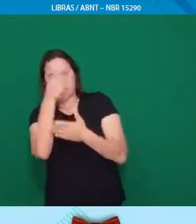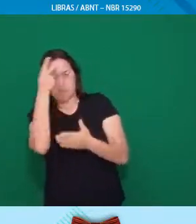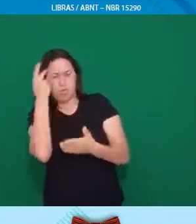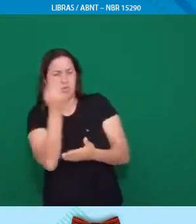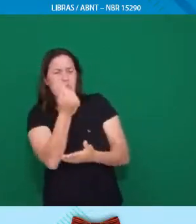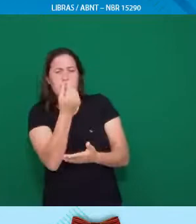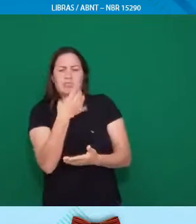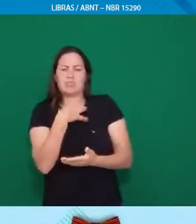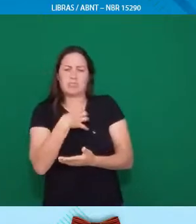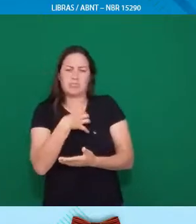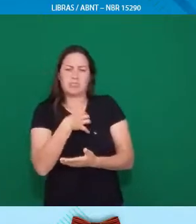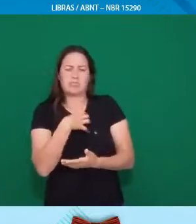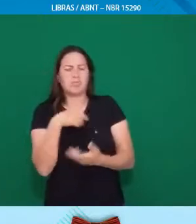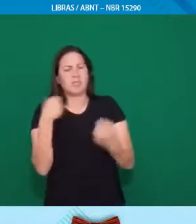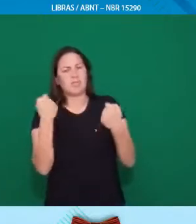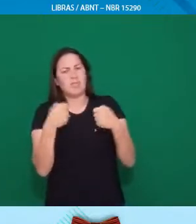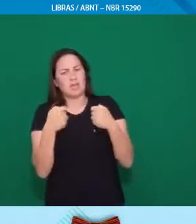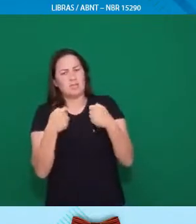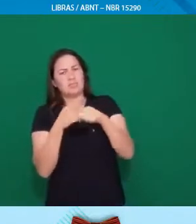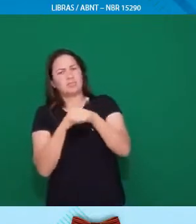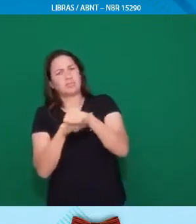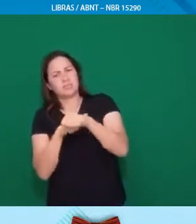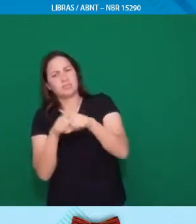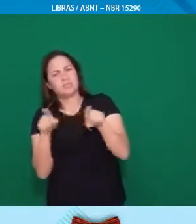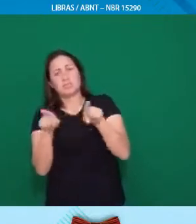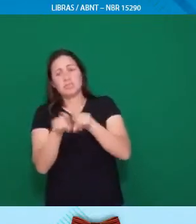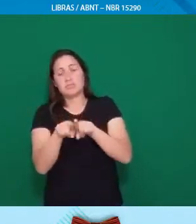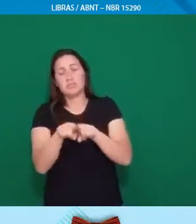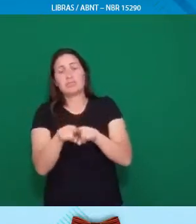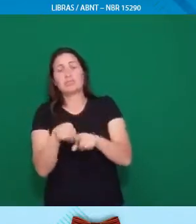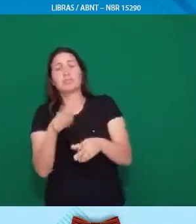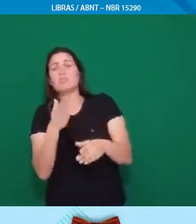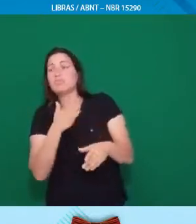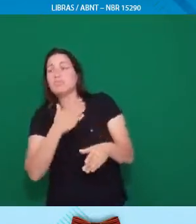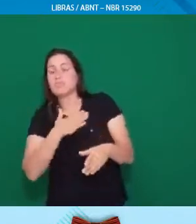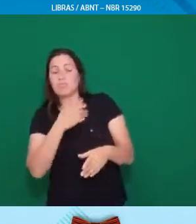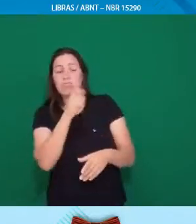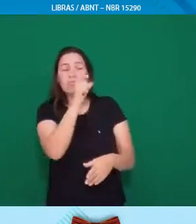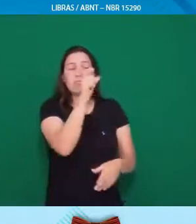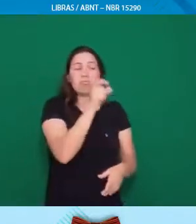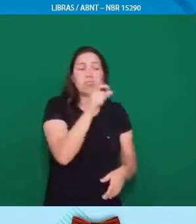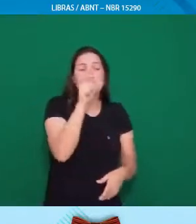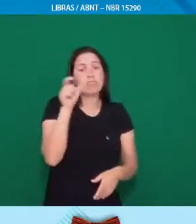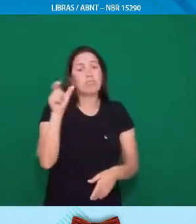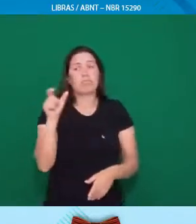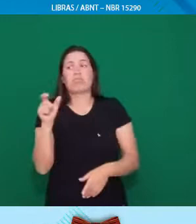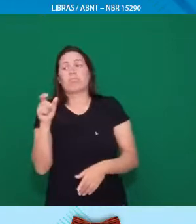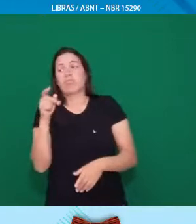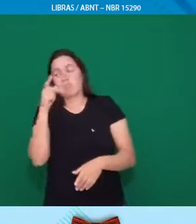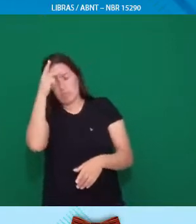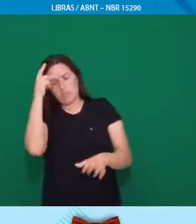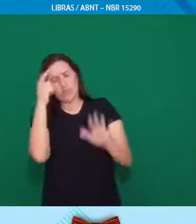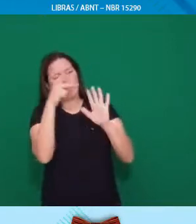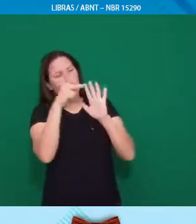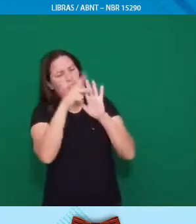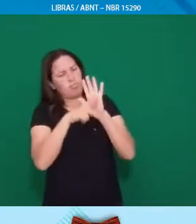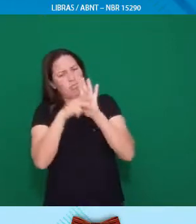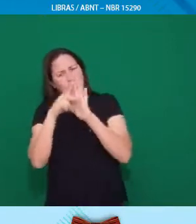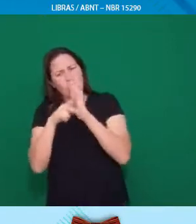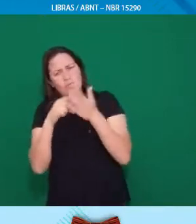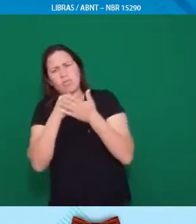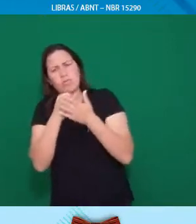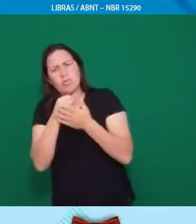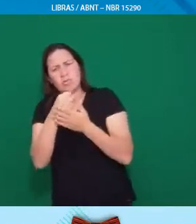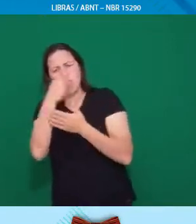esse recurso no momento e tem essa necessidade mas também para atender o nosso eu pela satisfação pessoal de poder